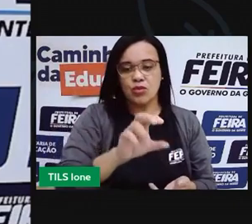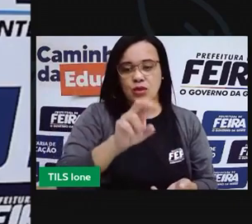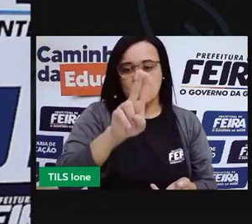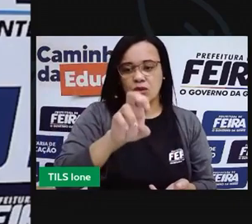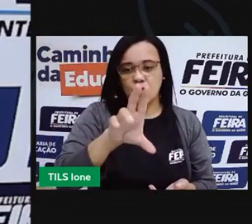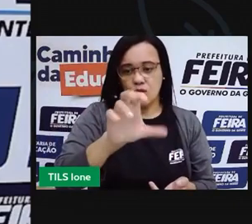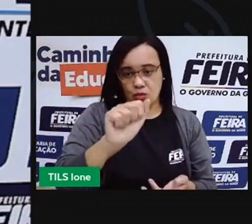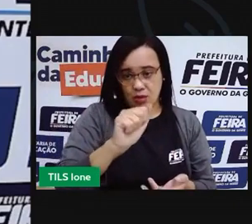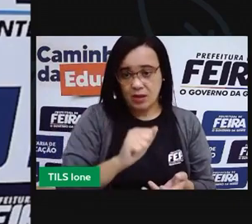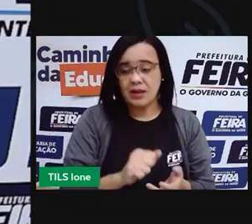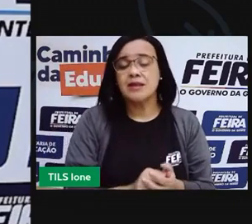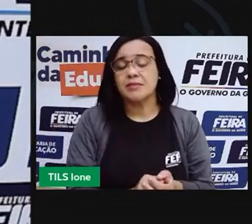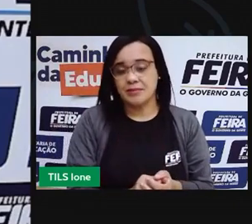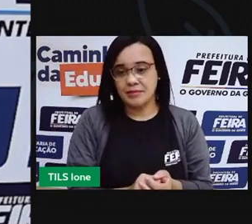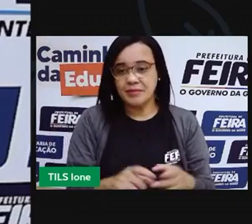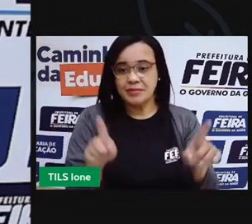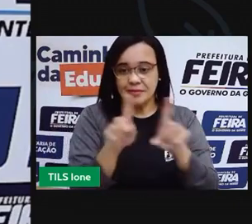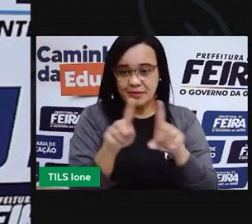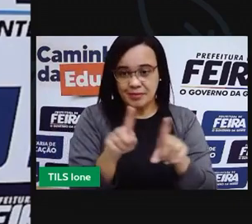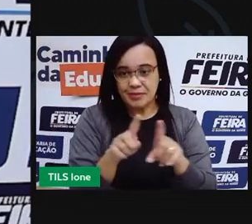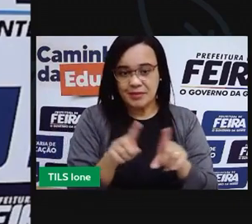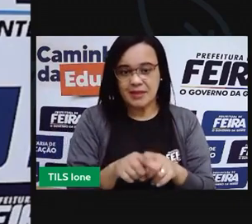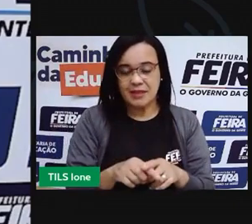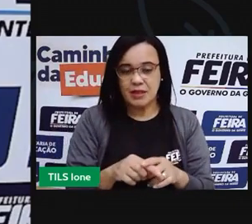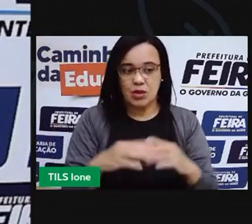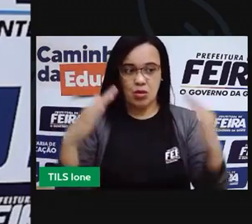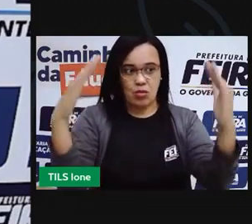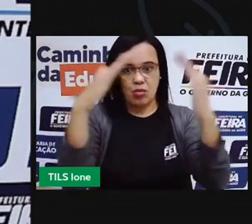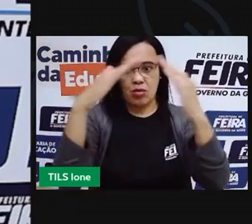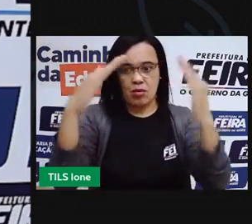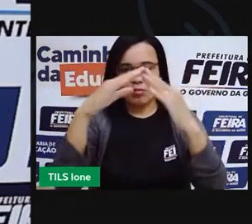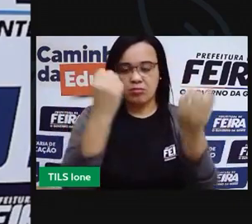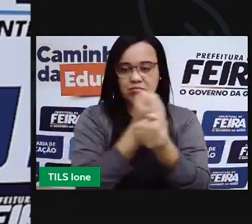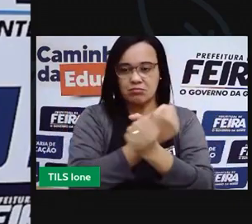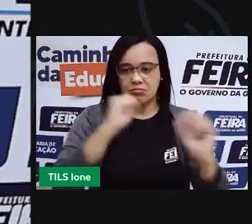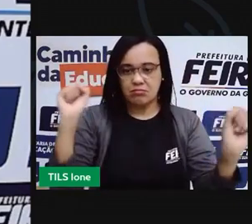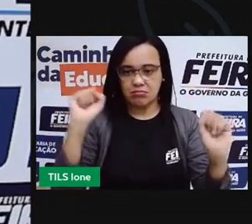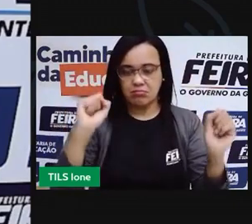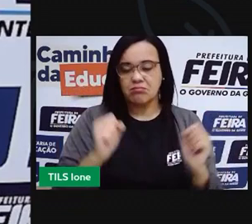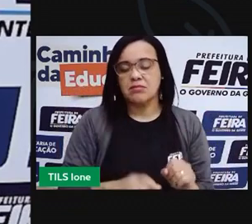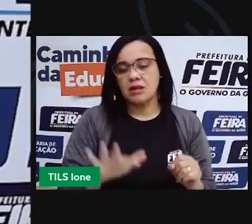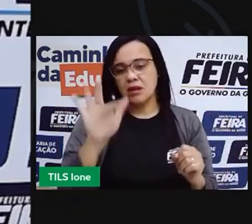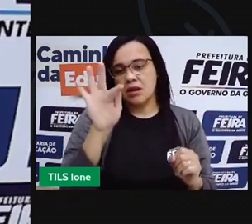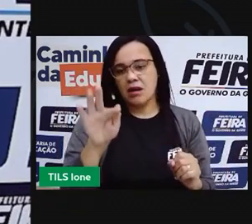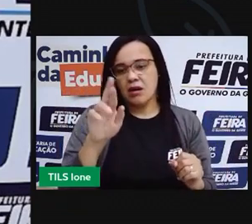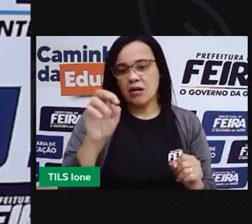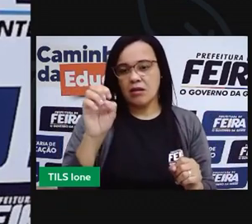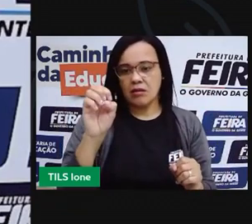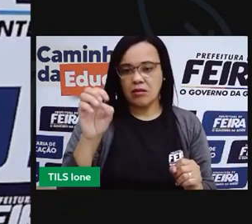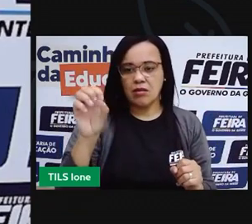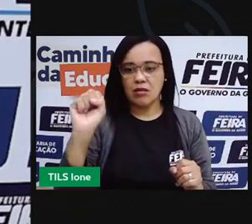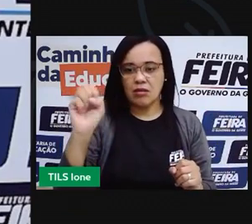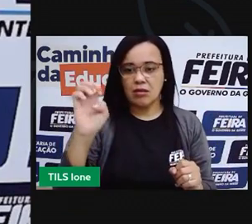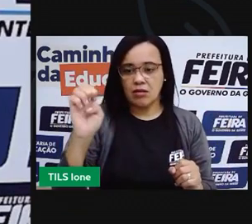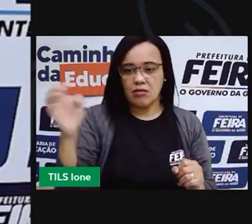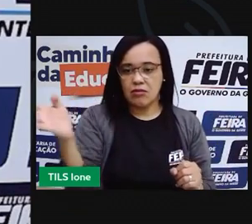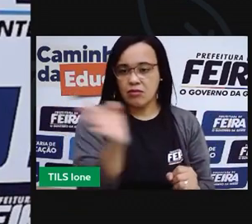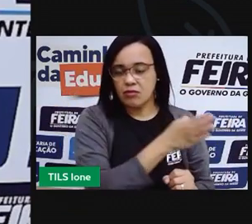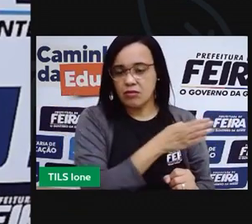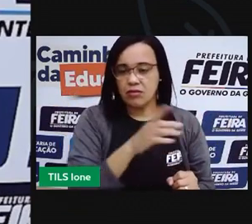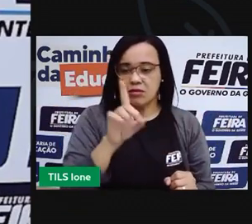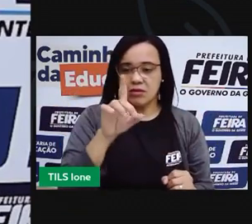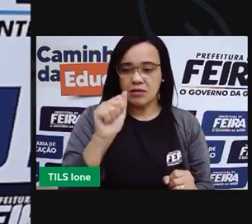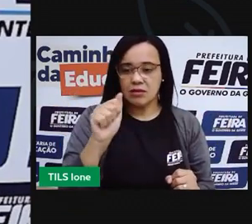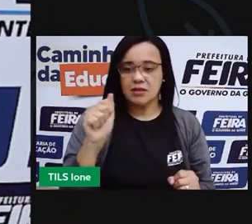CUCA, e o Casarão Franja Mota, eles vão ter o formato da janela parecido.